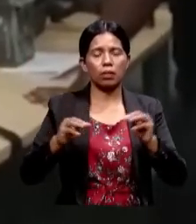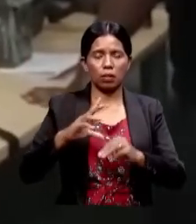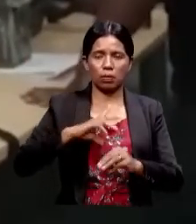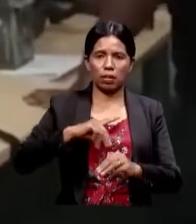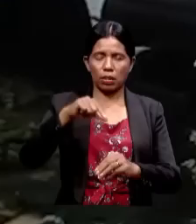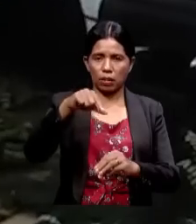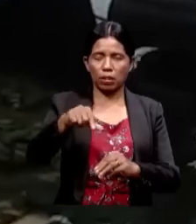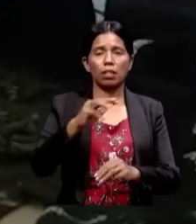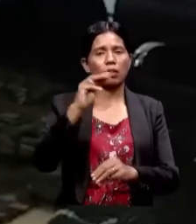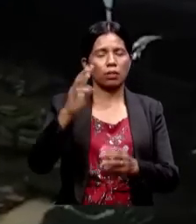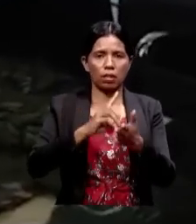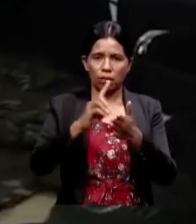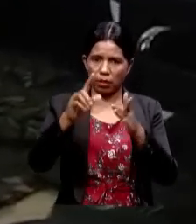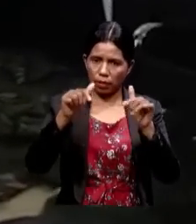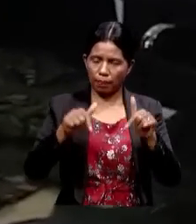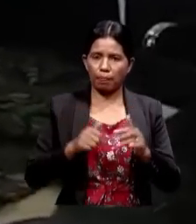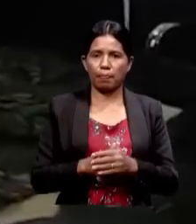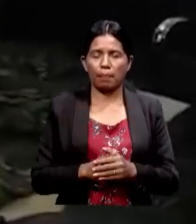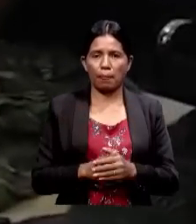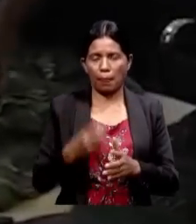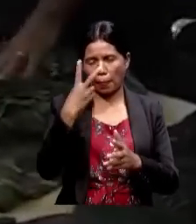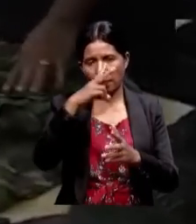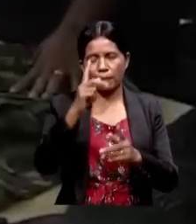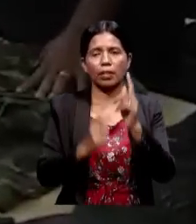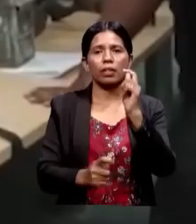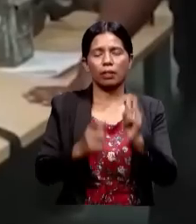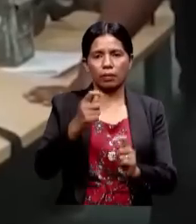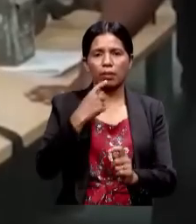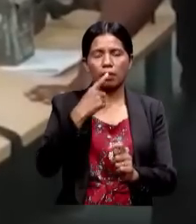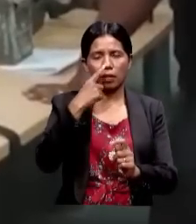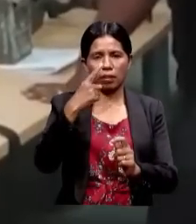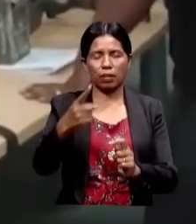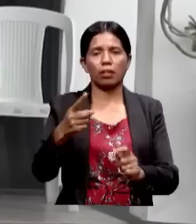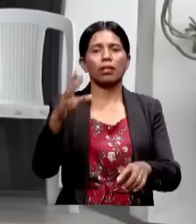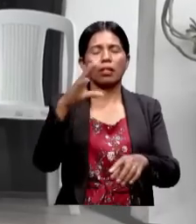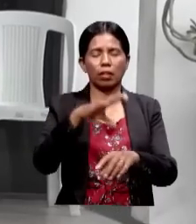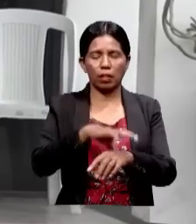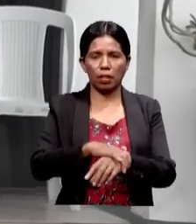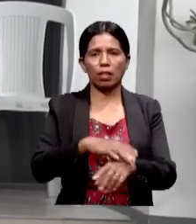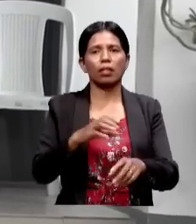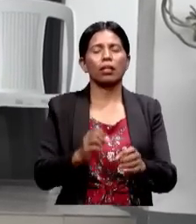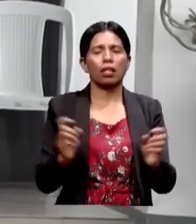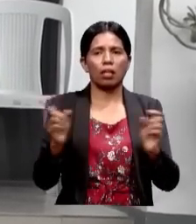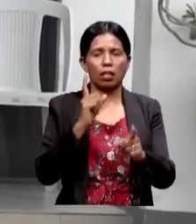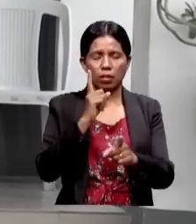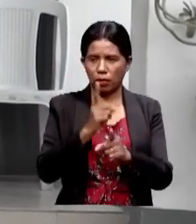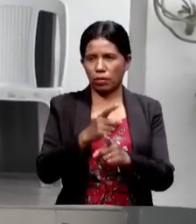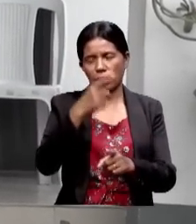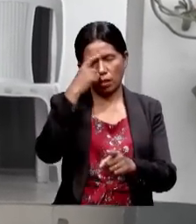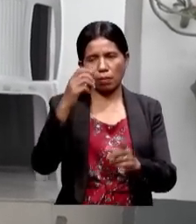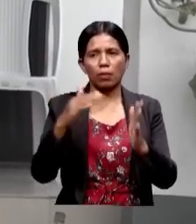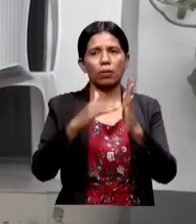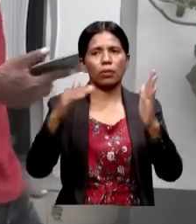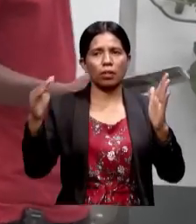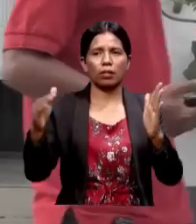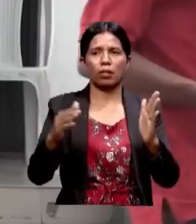Liquiçá, segunda semana, né. A foi hare tribunal considera busca no capturação ne ilegal, tamba contra ona